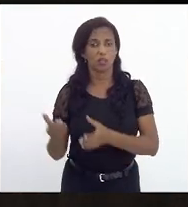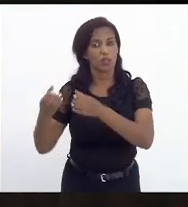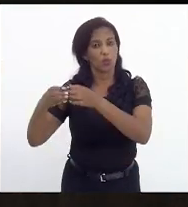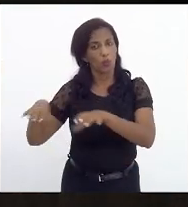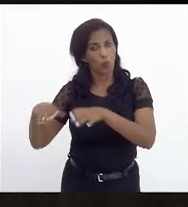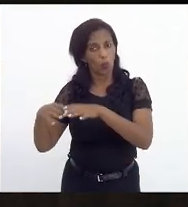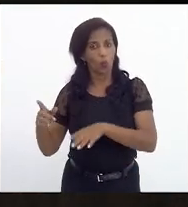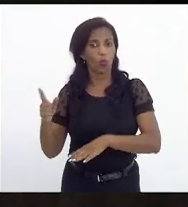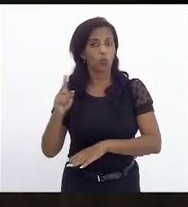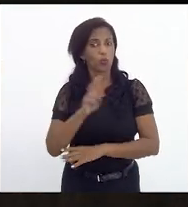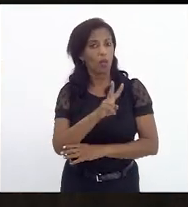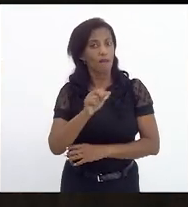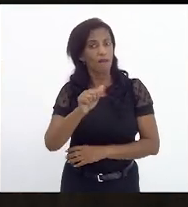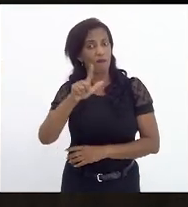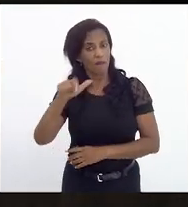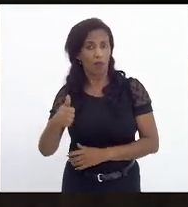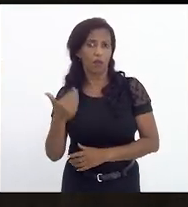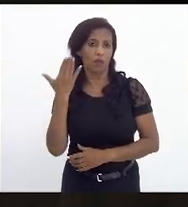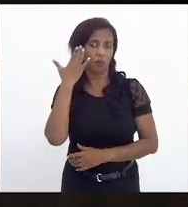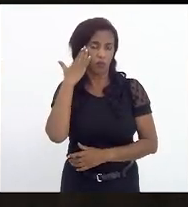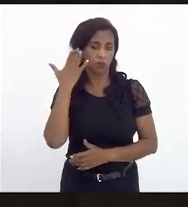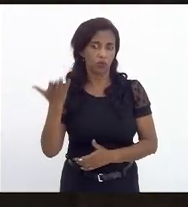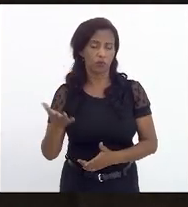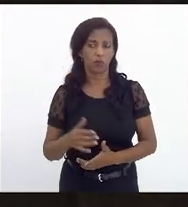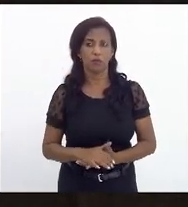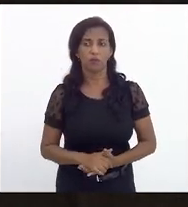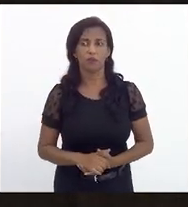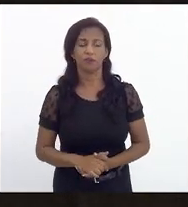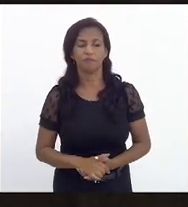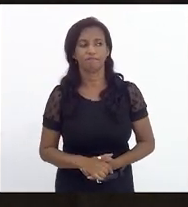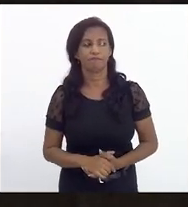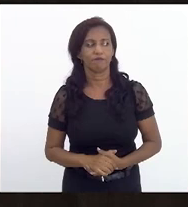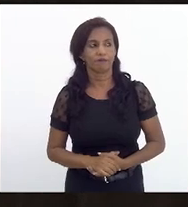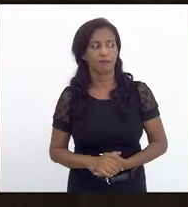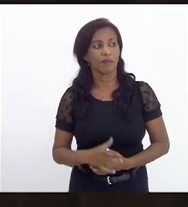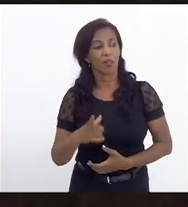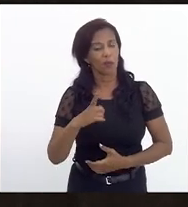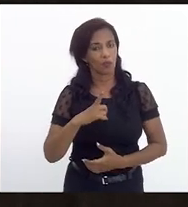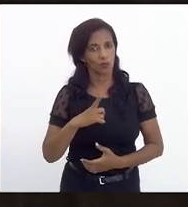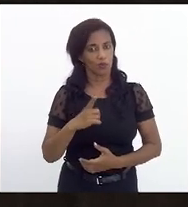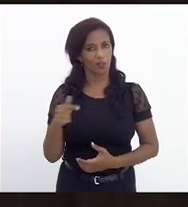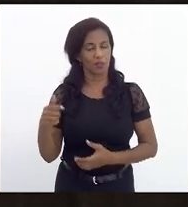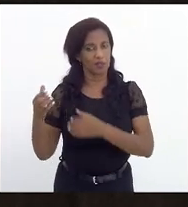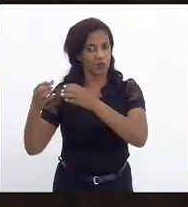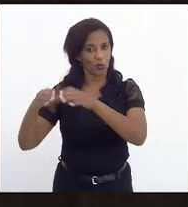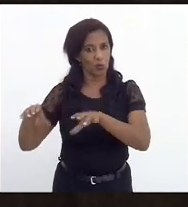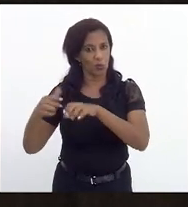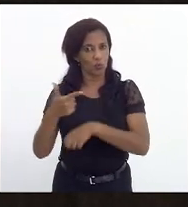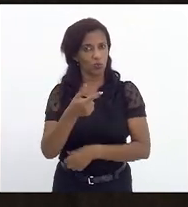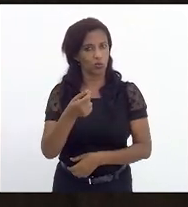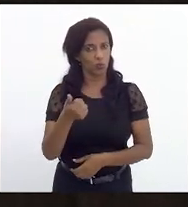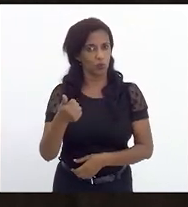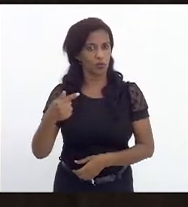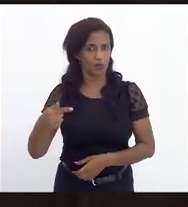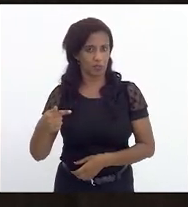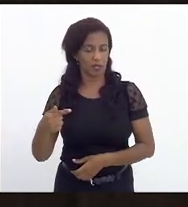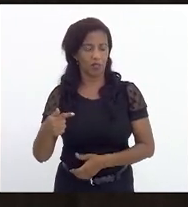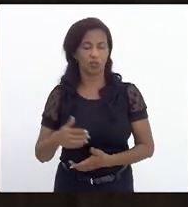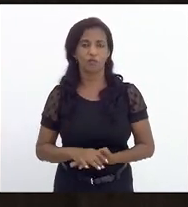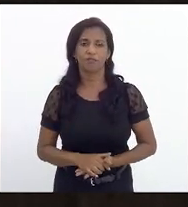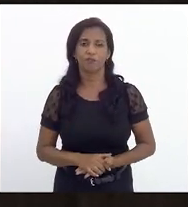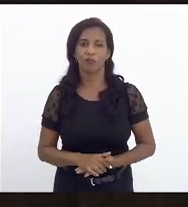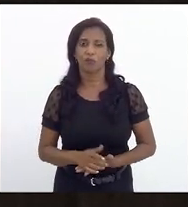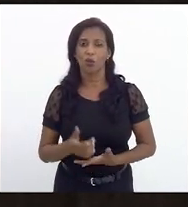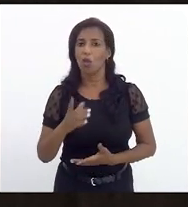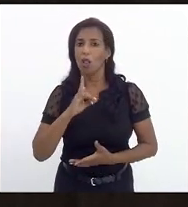feito para as vagas. Esse é o meu entendimento. Eu não sei dizer ao senhor, mas eu tenho a impressão que esse concurso 17 dos taquígrafos